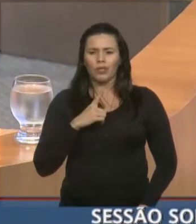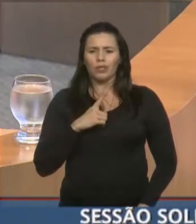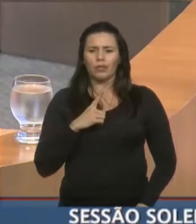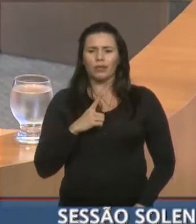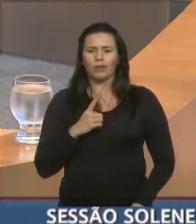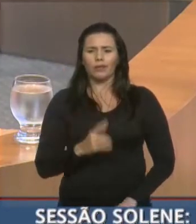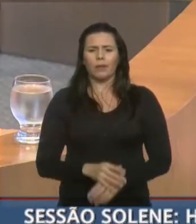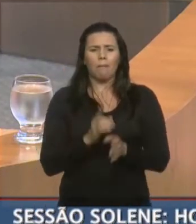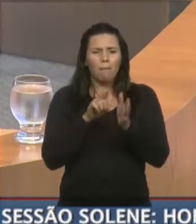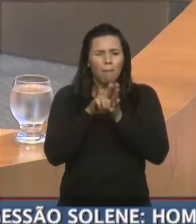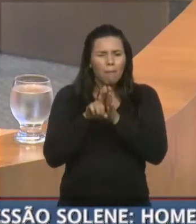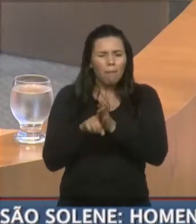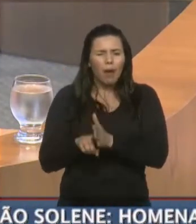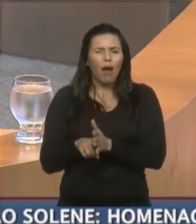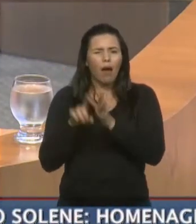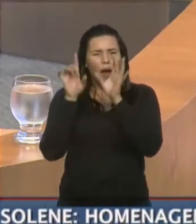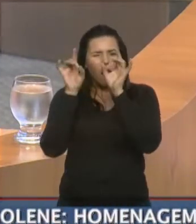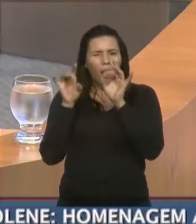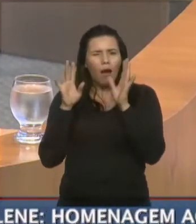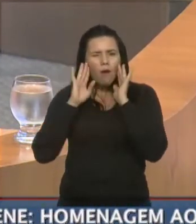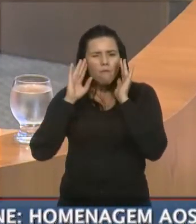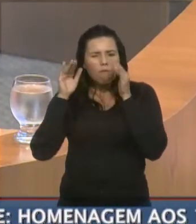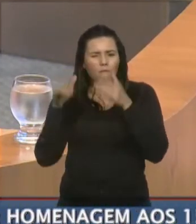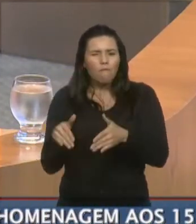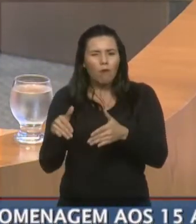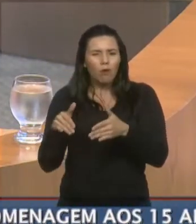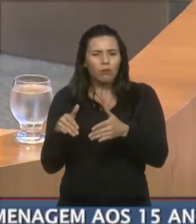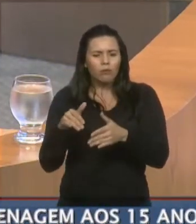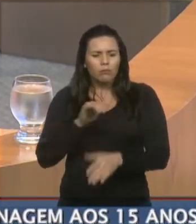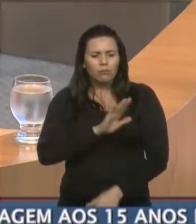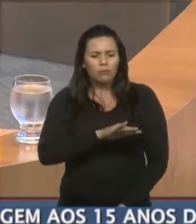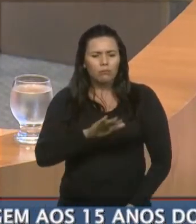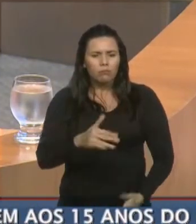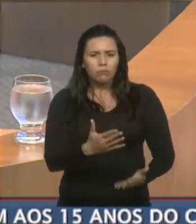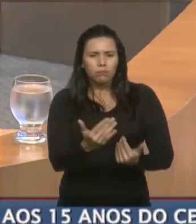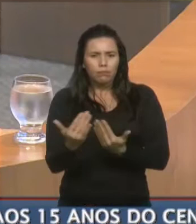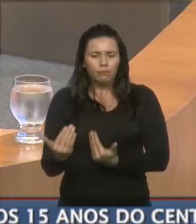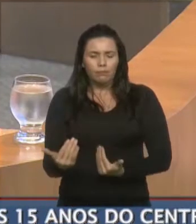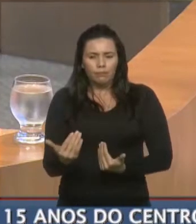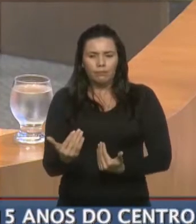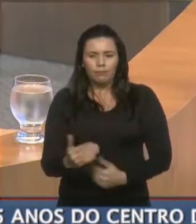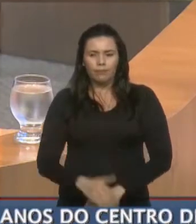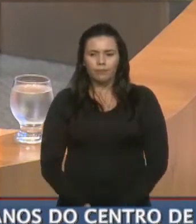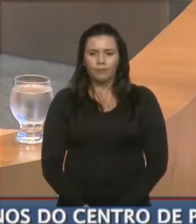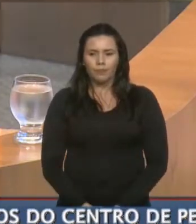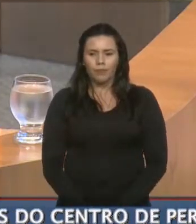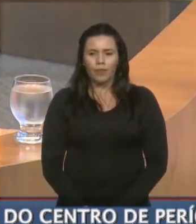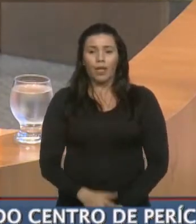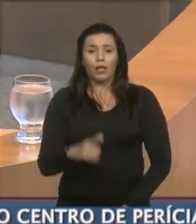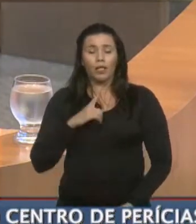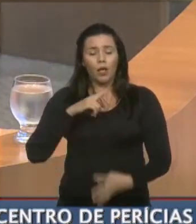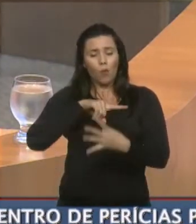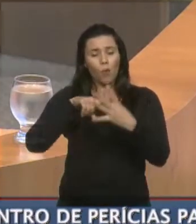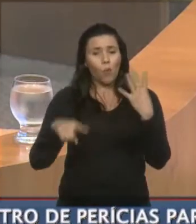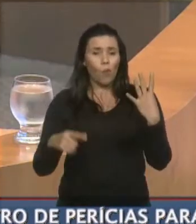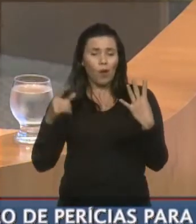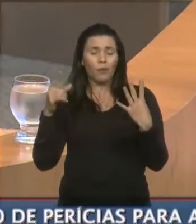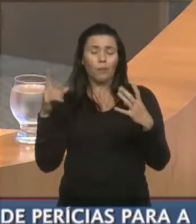médico-legal especializada nesta faixa etária da vida, executada atualmente por 4 médicas